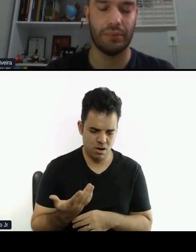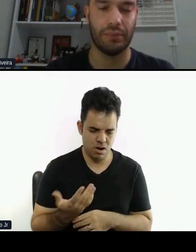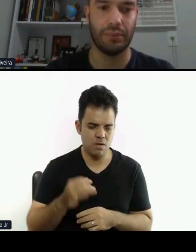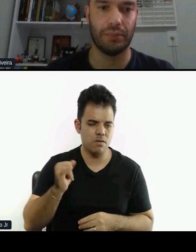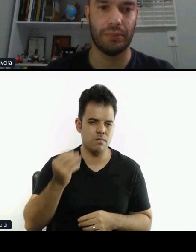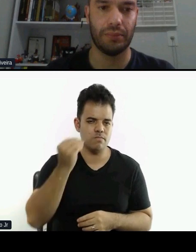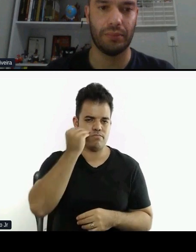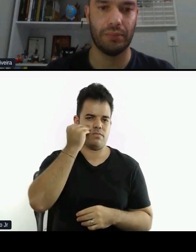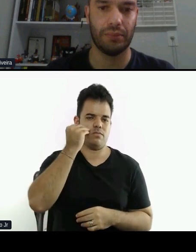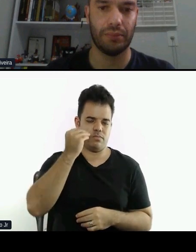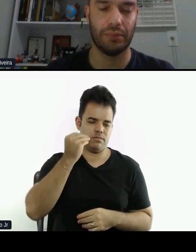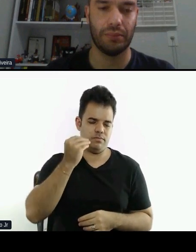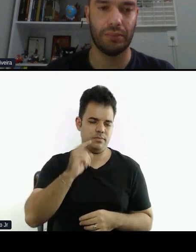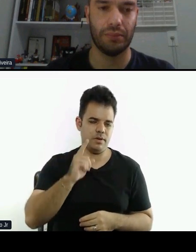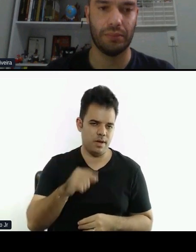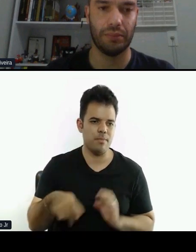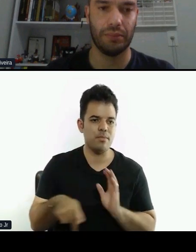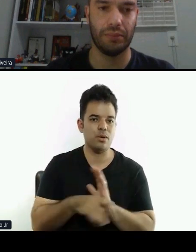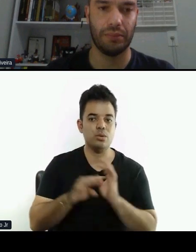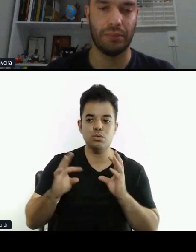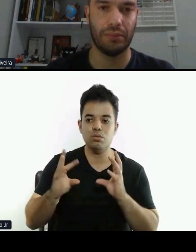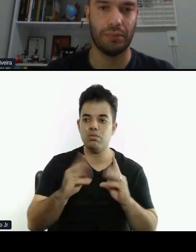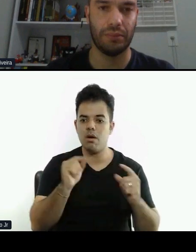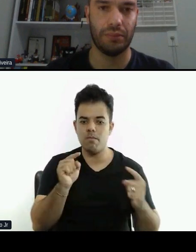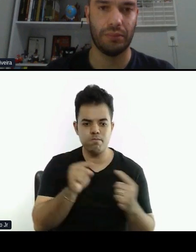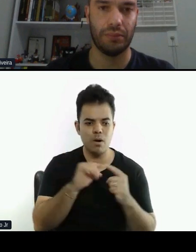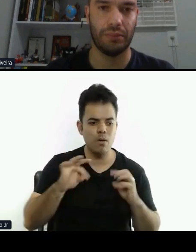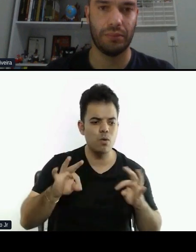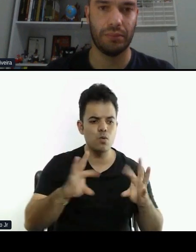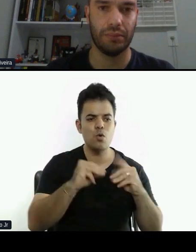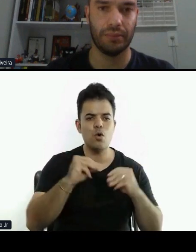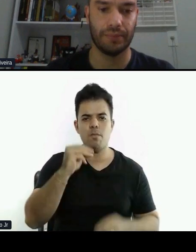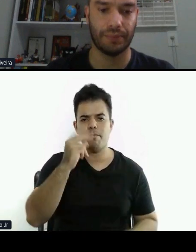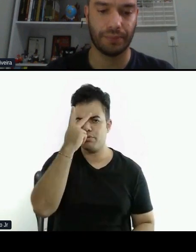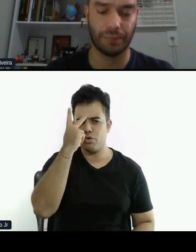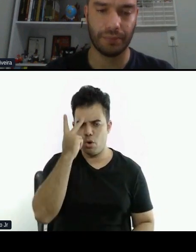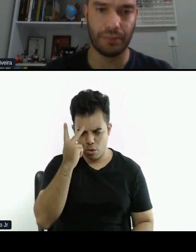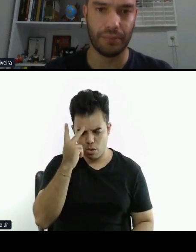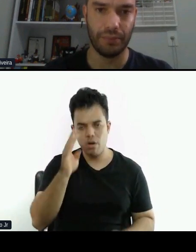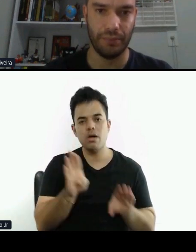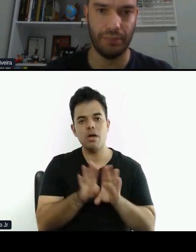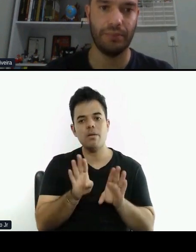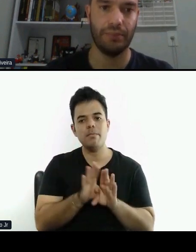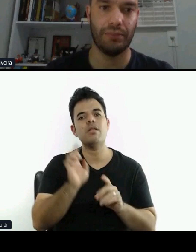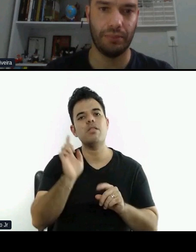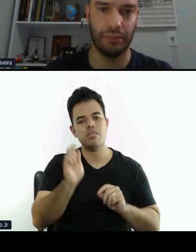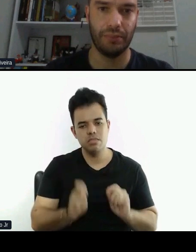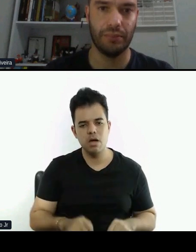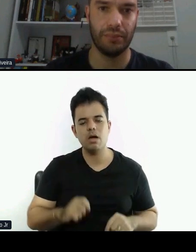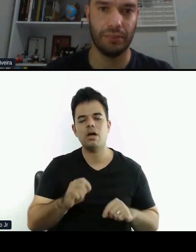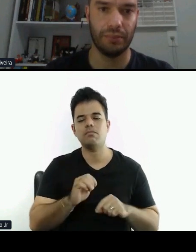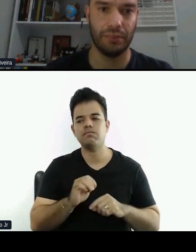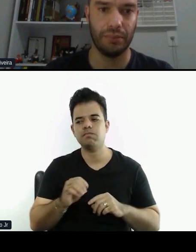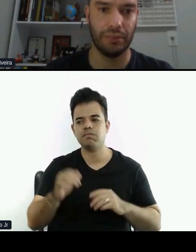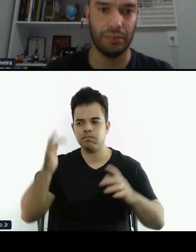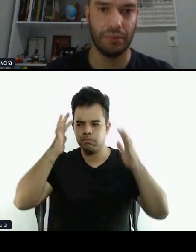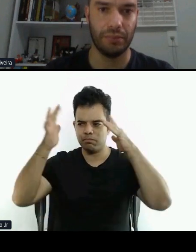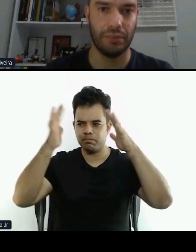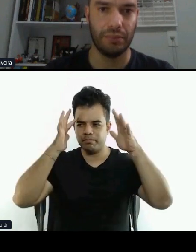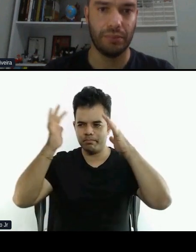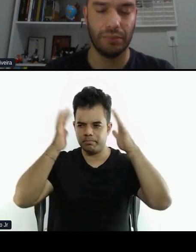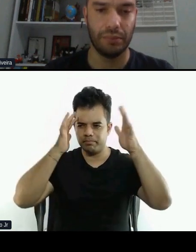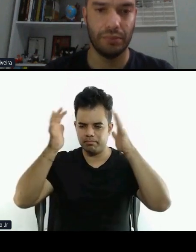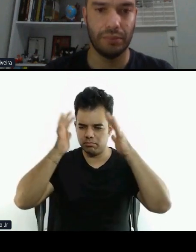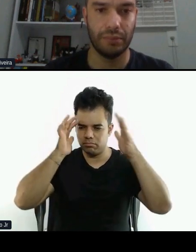conseguir atingir todo o nosso público, né? E ter conscientização. Acho que é um ponto, palavra importante também que eu